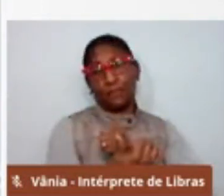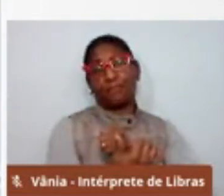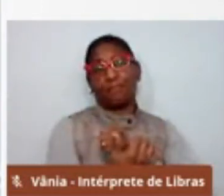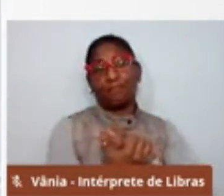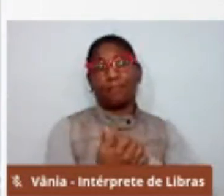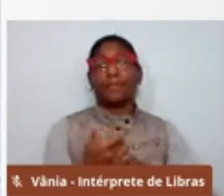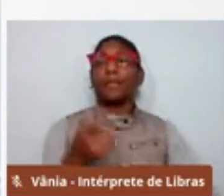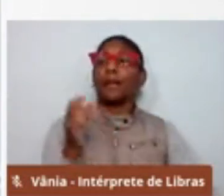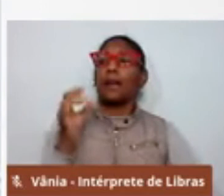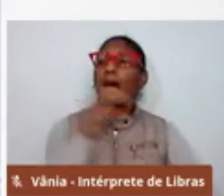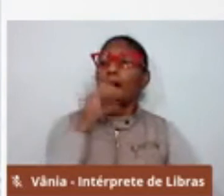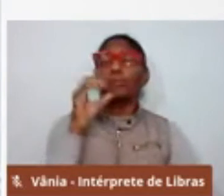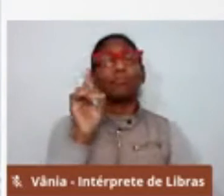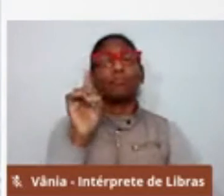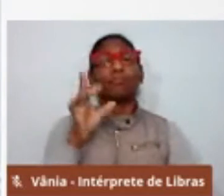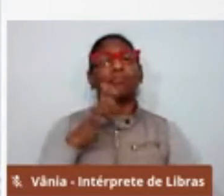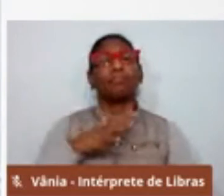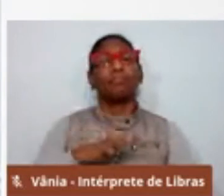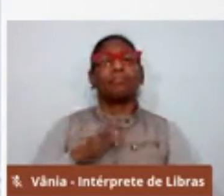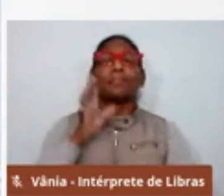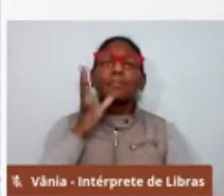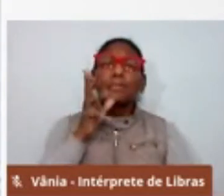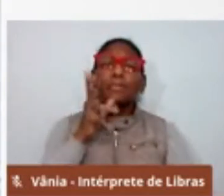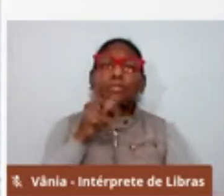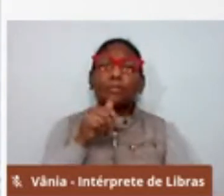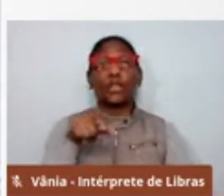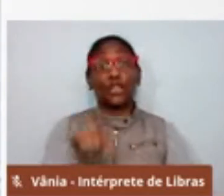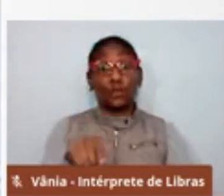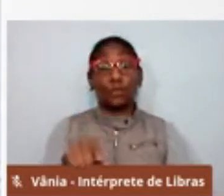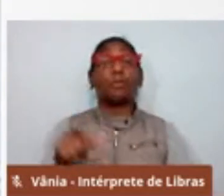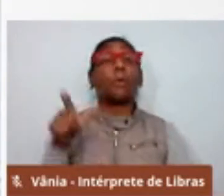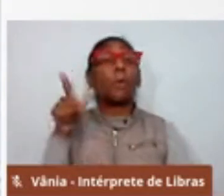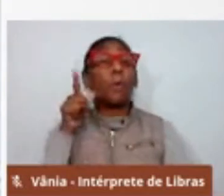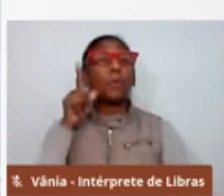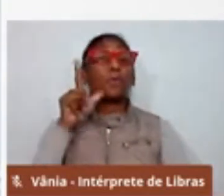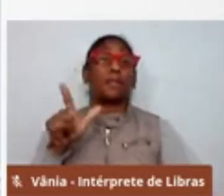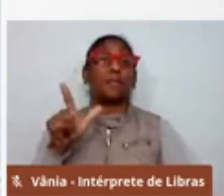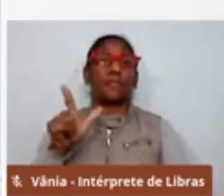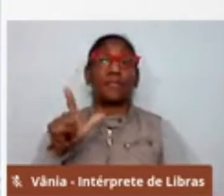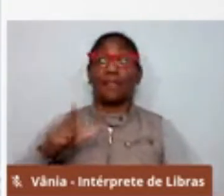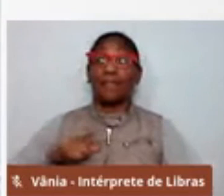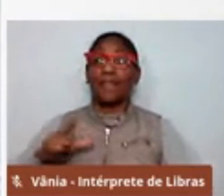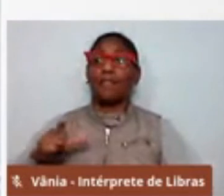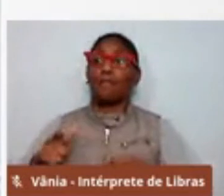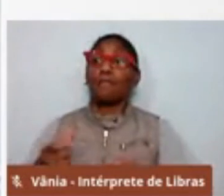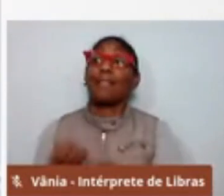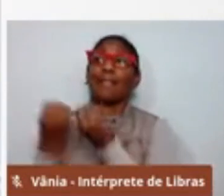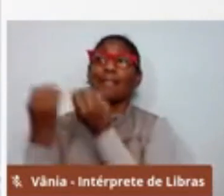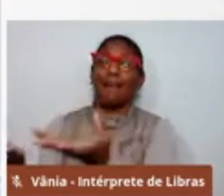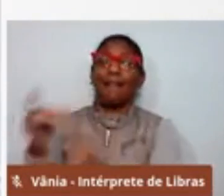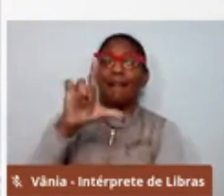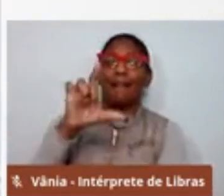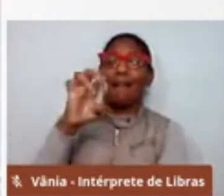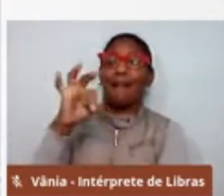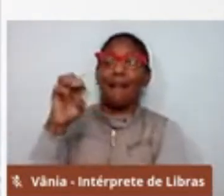do crescimento, que por si só já nos ajuda a garantir que haja oferta de leitos até aqui suficientes para todas as